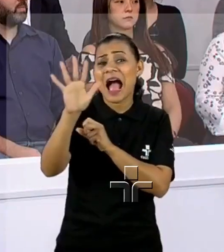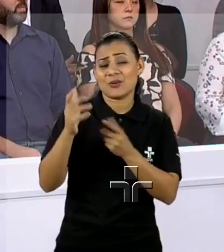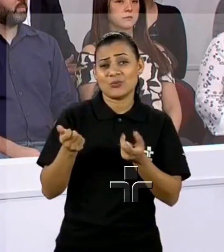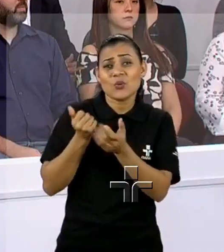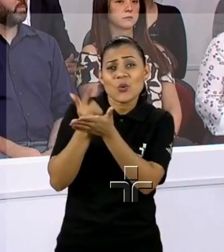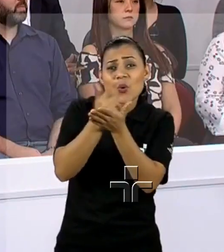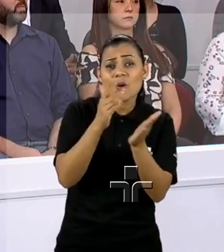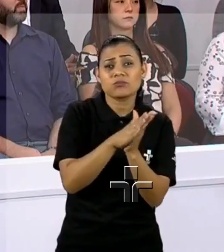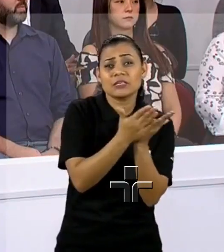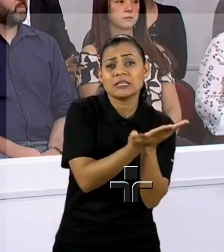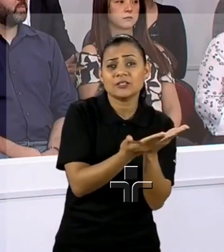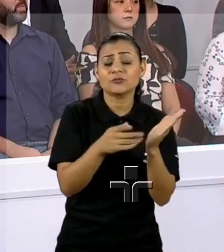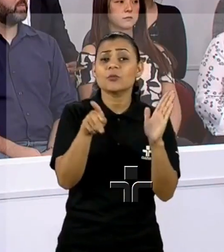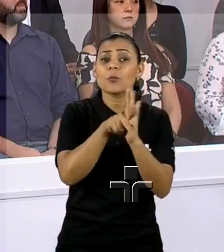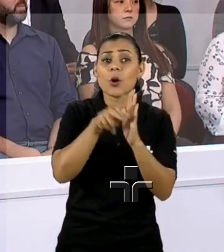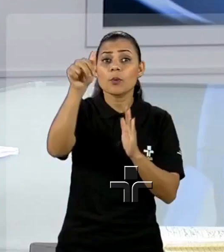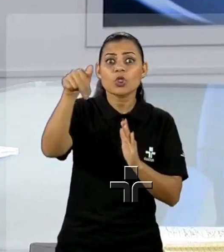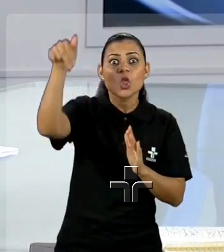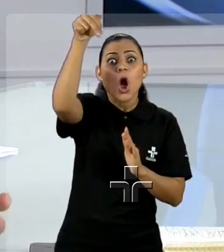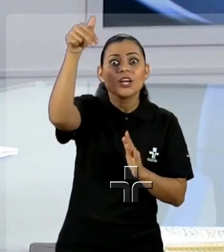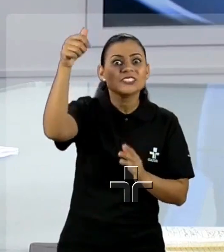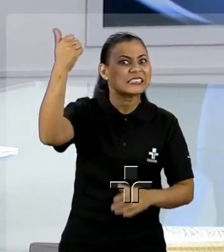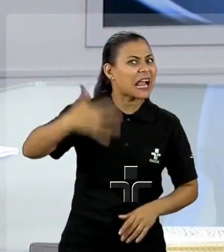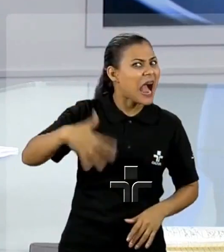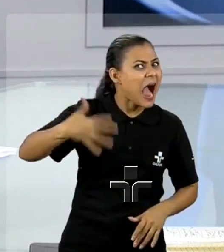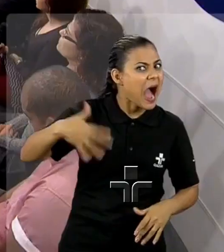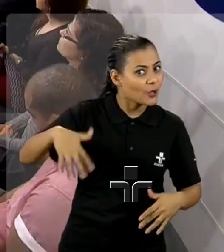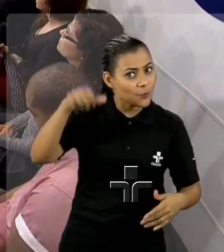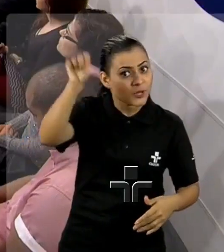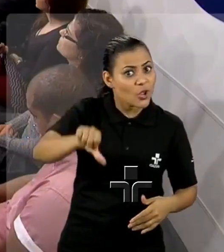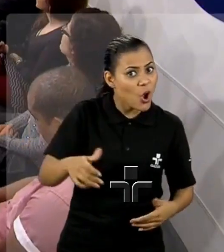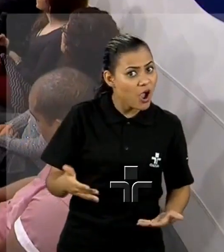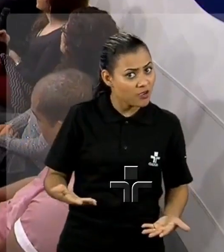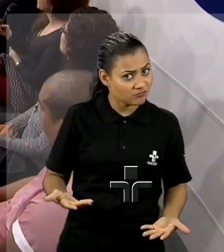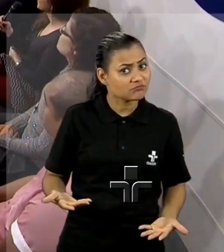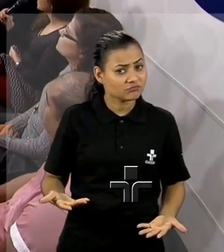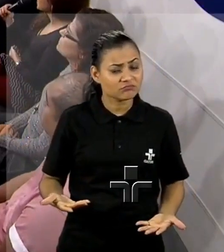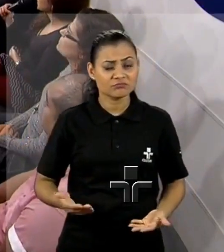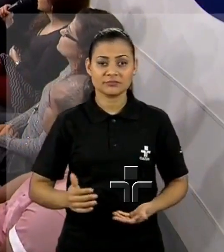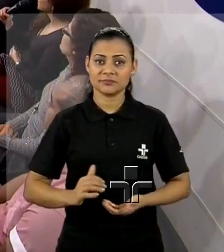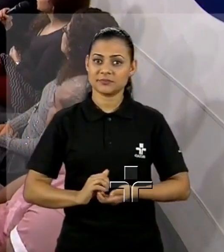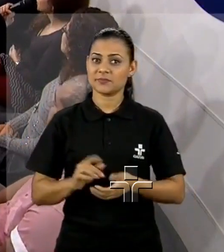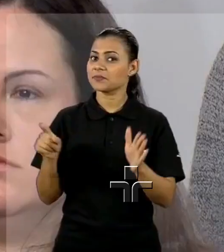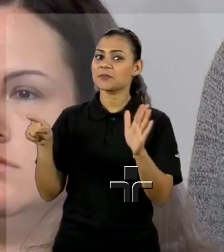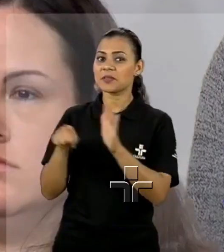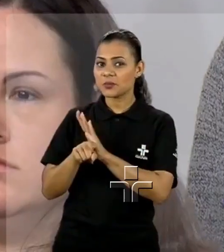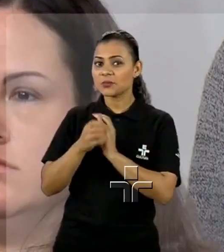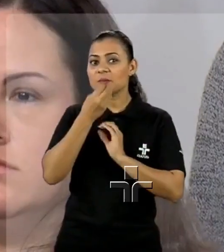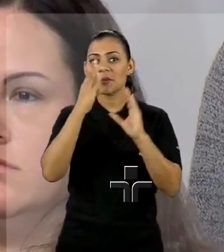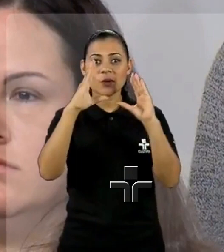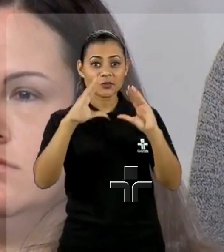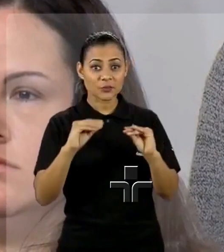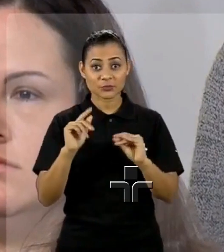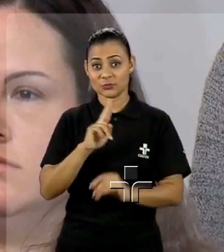esse livro na região norte e na região nordeste. Né? Mais uma pergunta, você, seu nome? Boa noite, meu nome